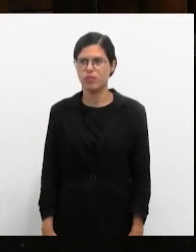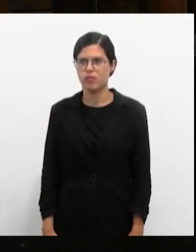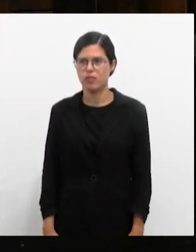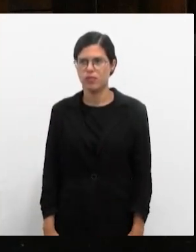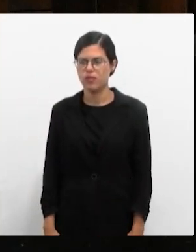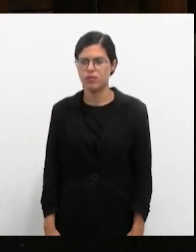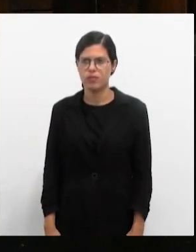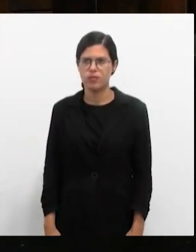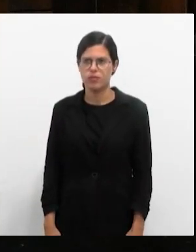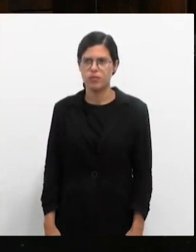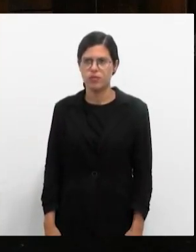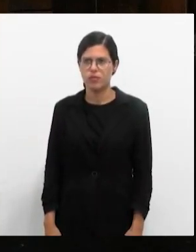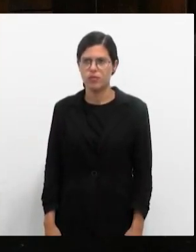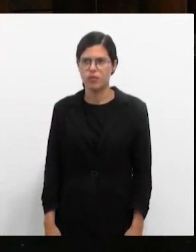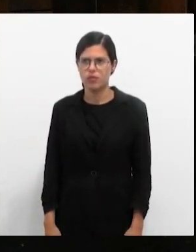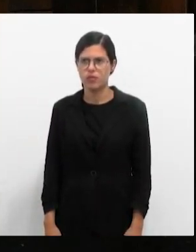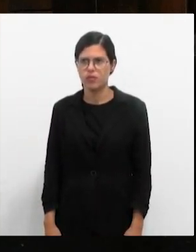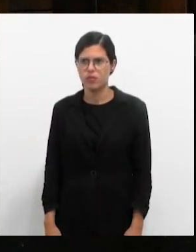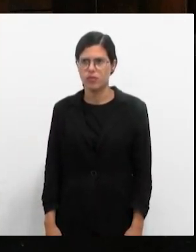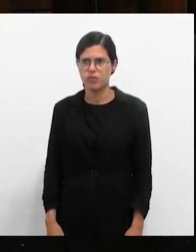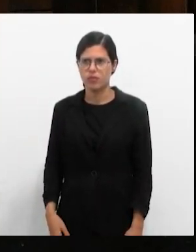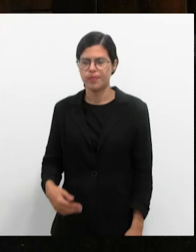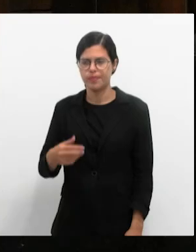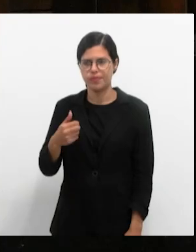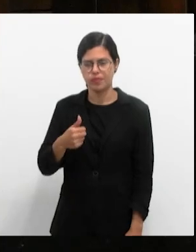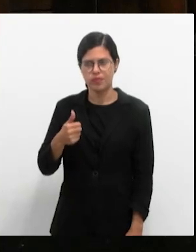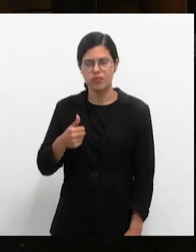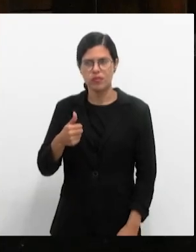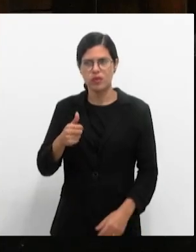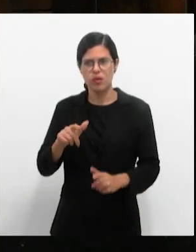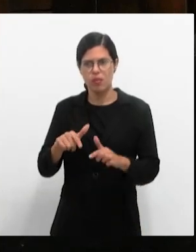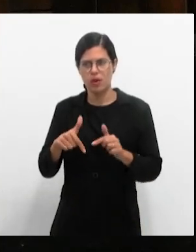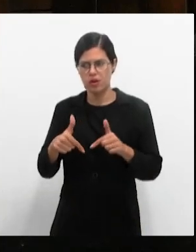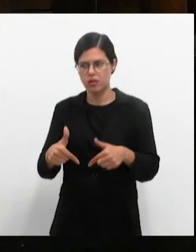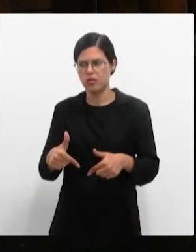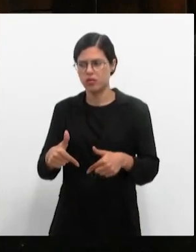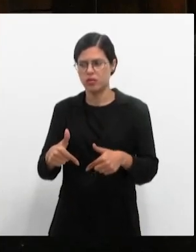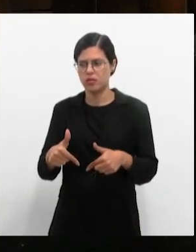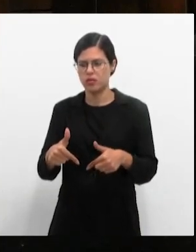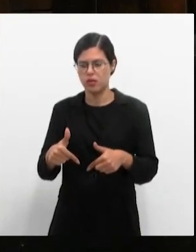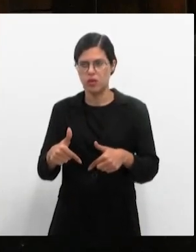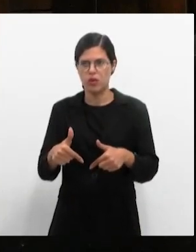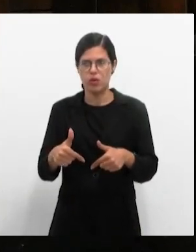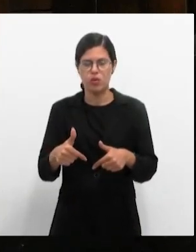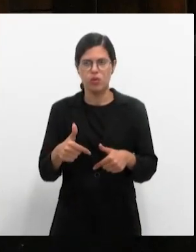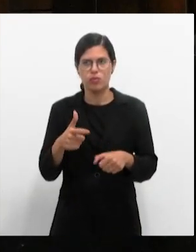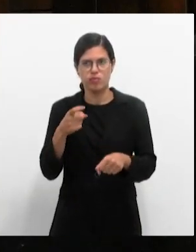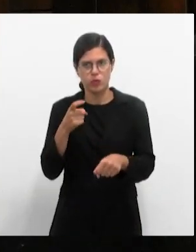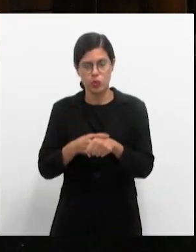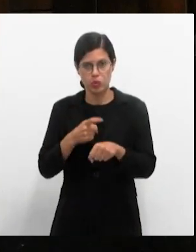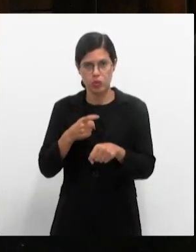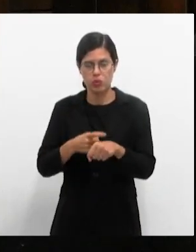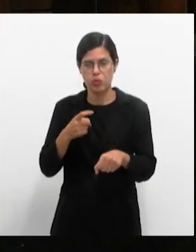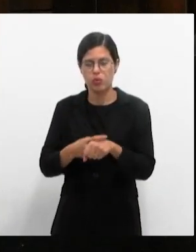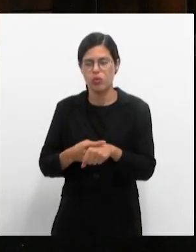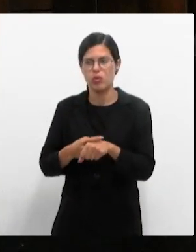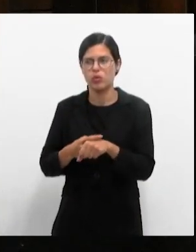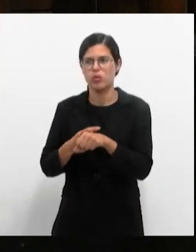Primeiro, ela é uma medida que é muito dura sobre os